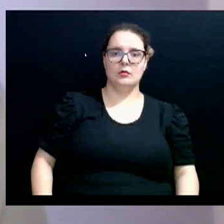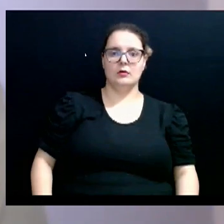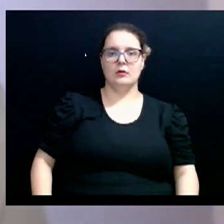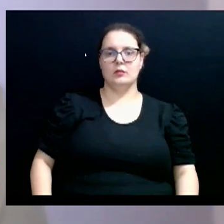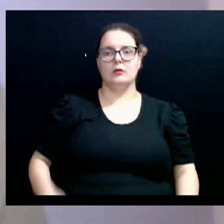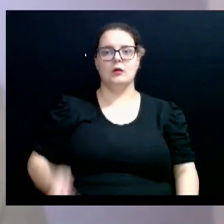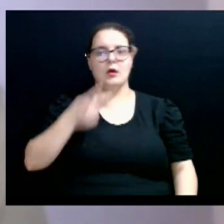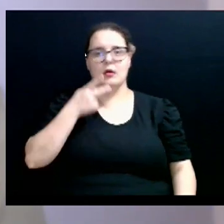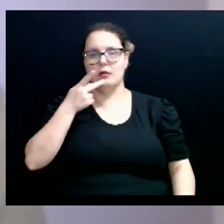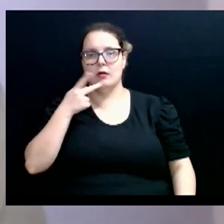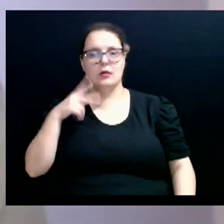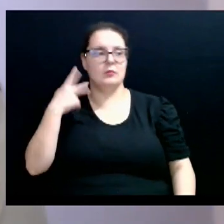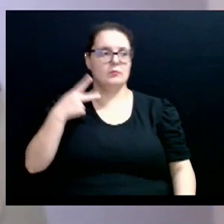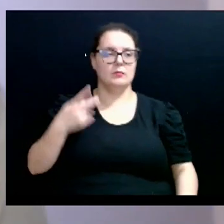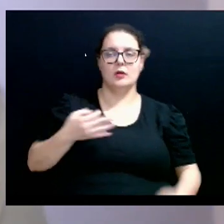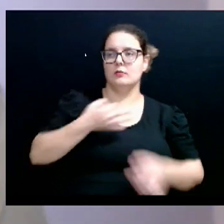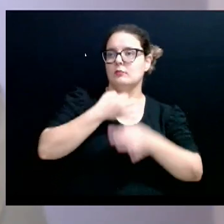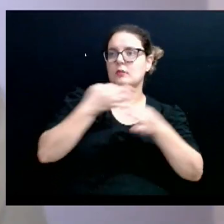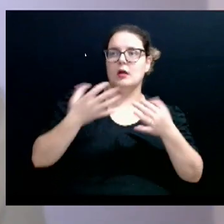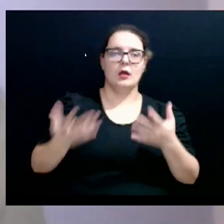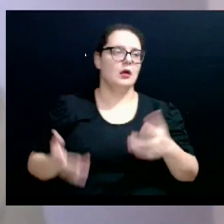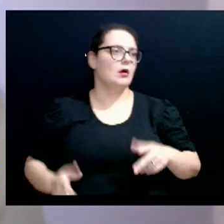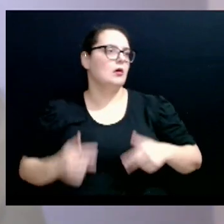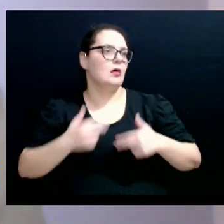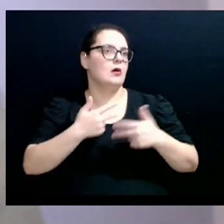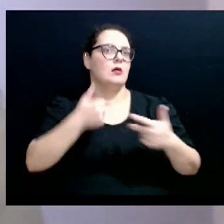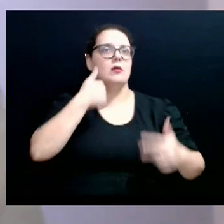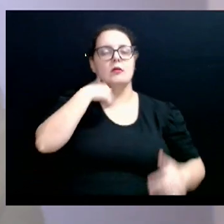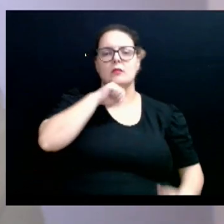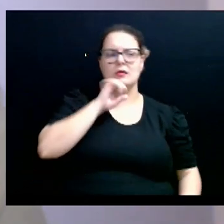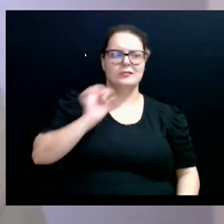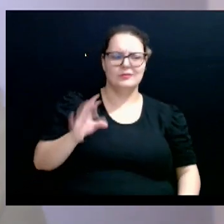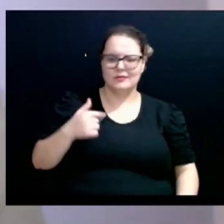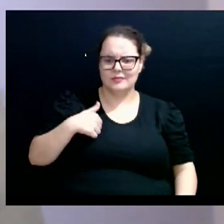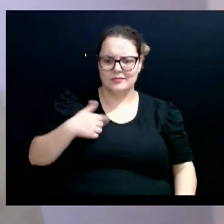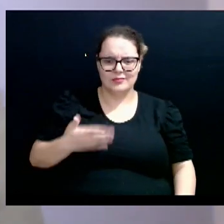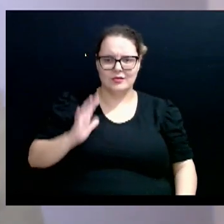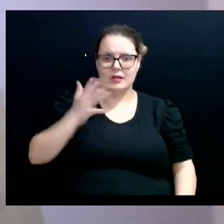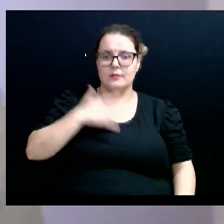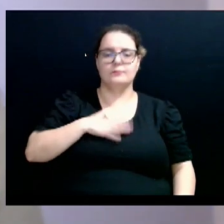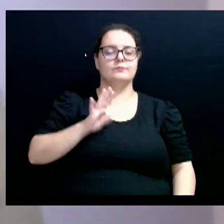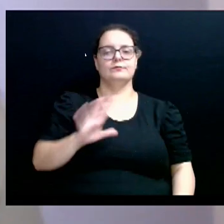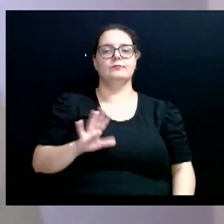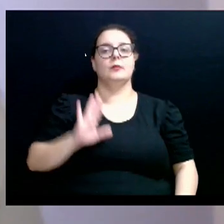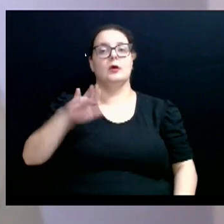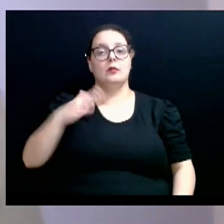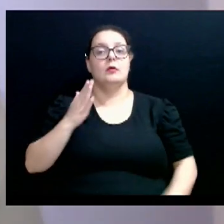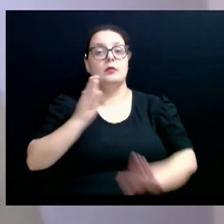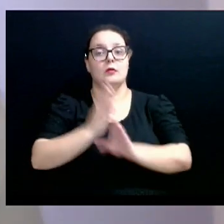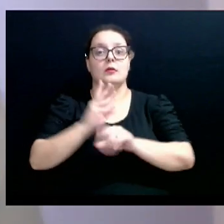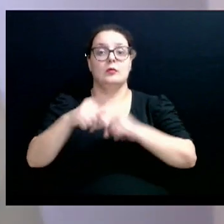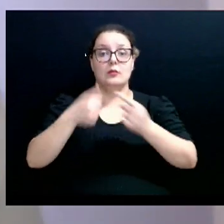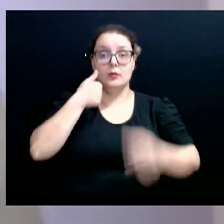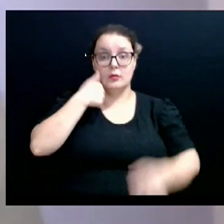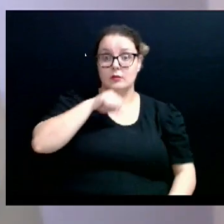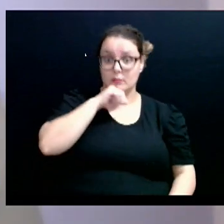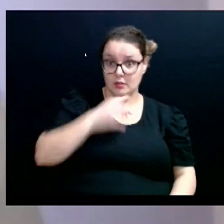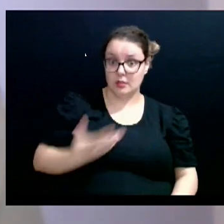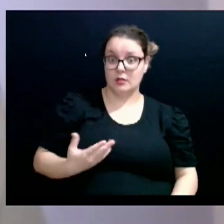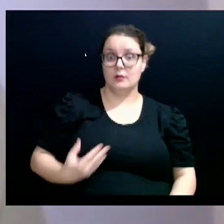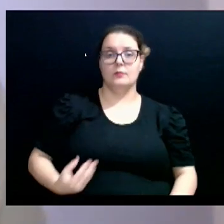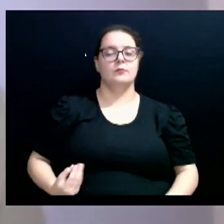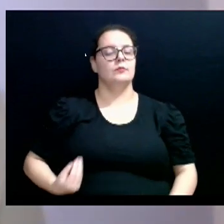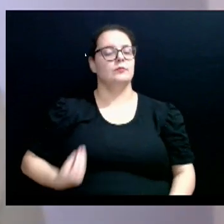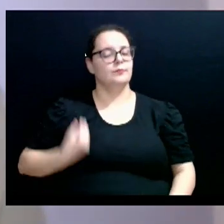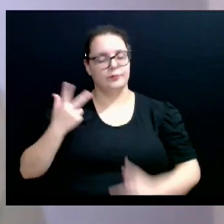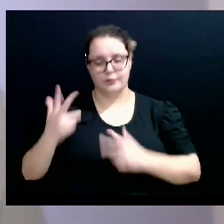perfeito. Então ela fala, nossa, será que só acontece comigo isso? Não, quando ela encontra outras mães que passam pelas mesmas dificuldades, pelos mesmos